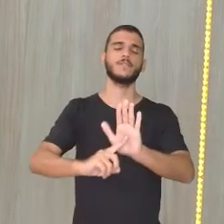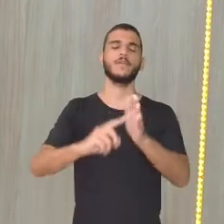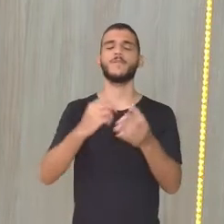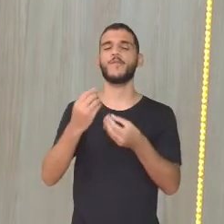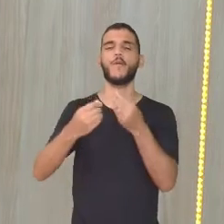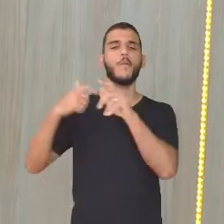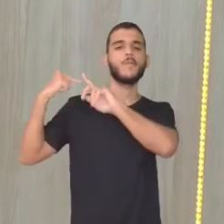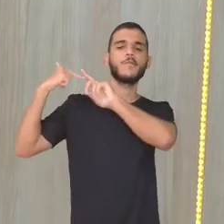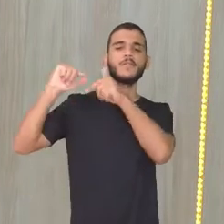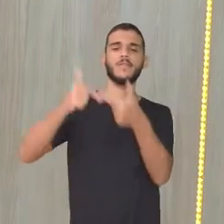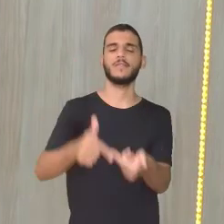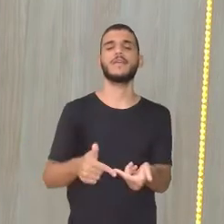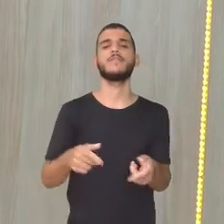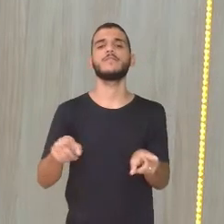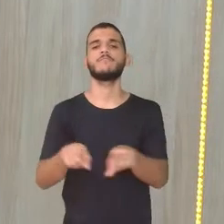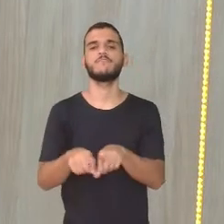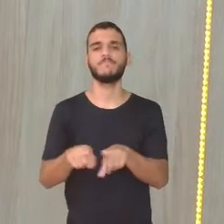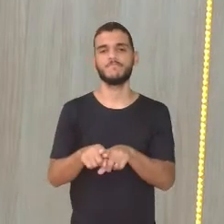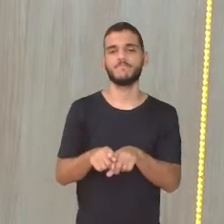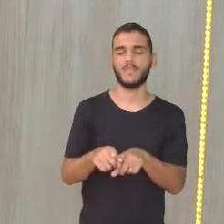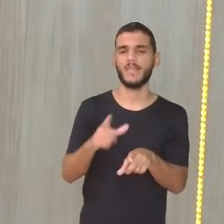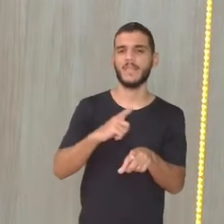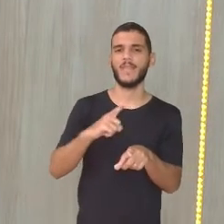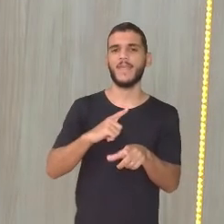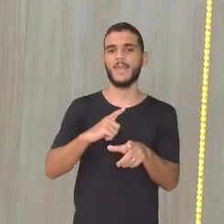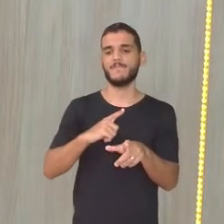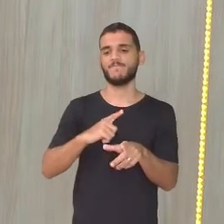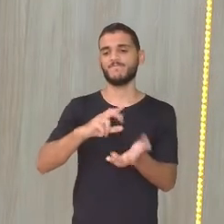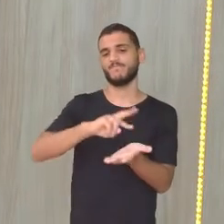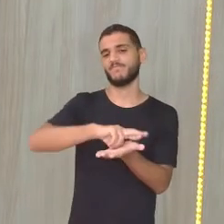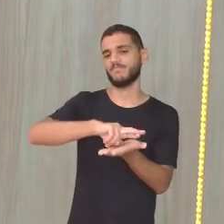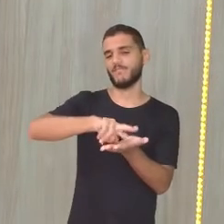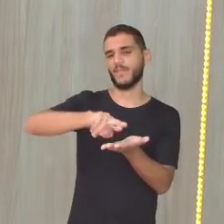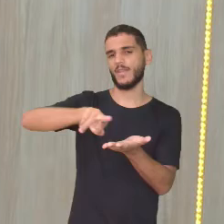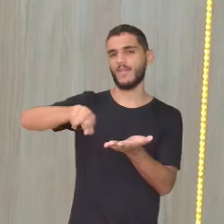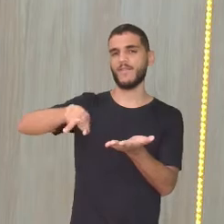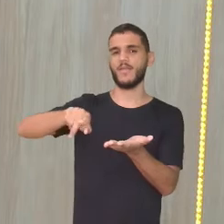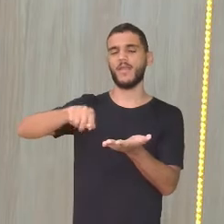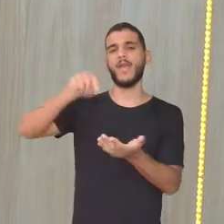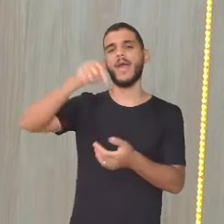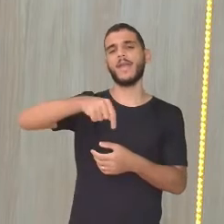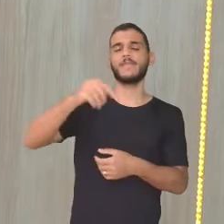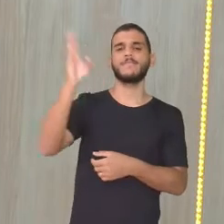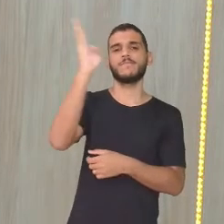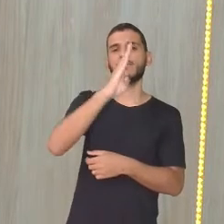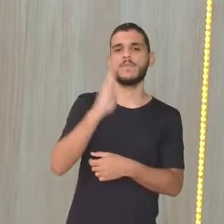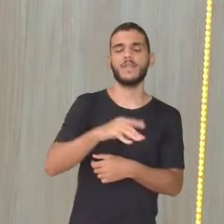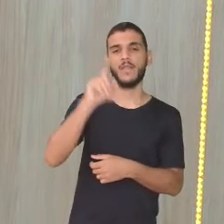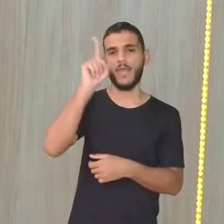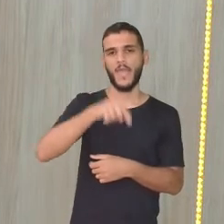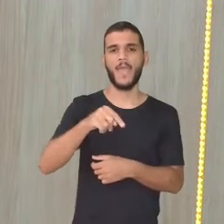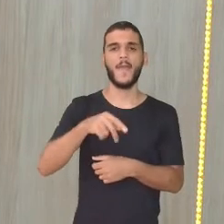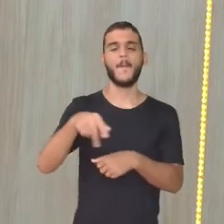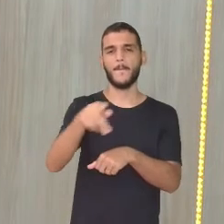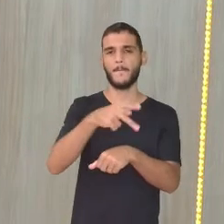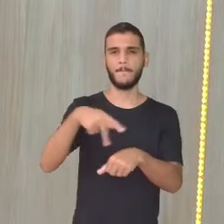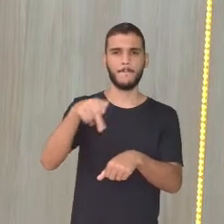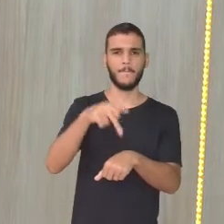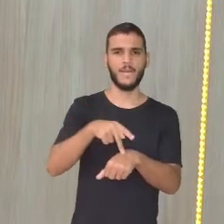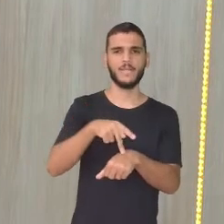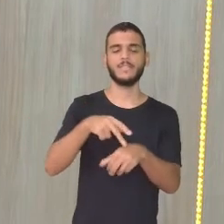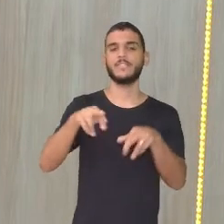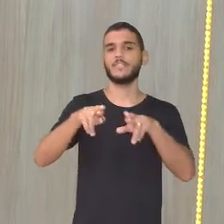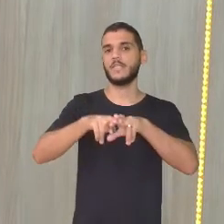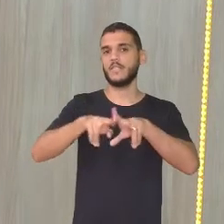tradições, né, ter abertura para essa diversidade. Né? O Brasil é um país diverso. Né? Não dá para dizer que